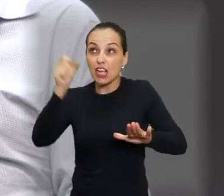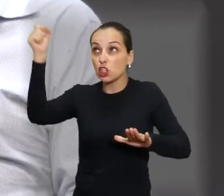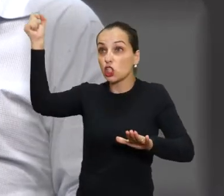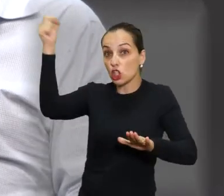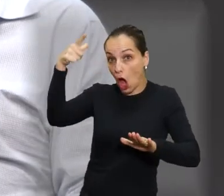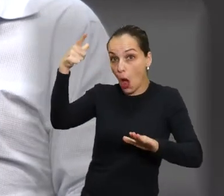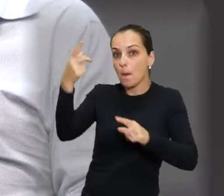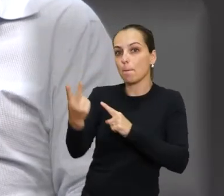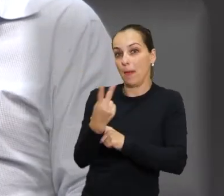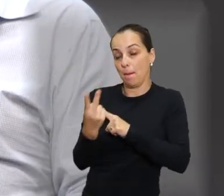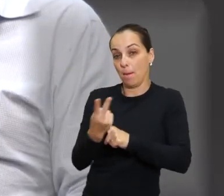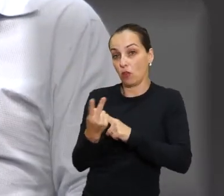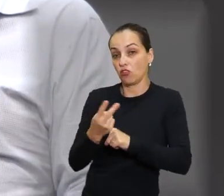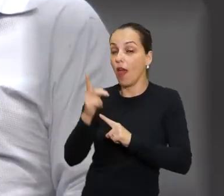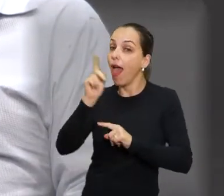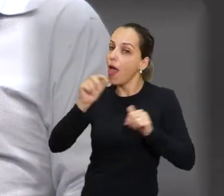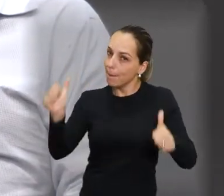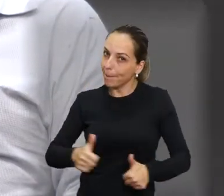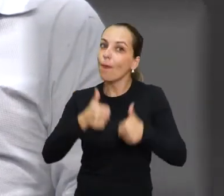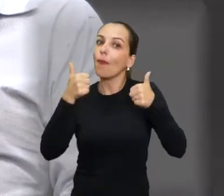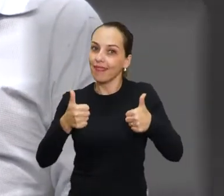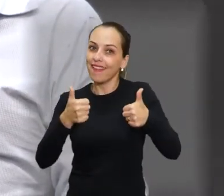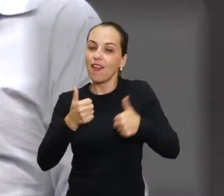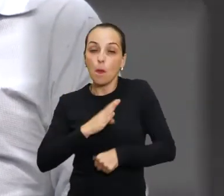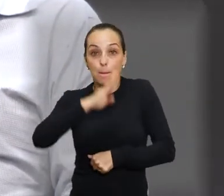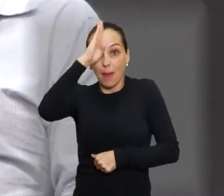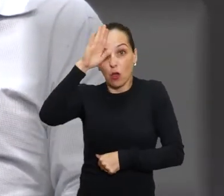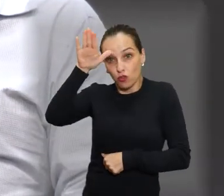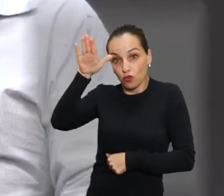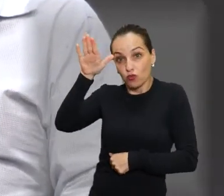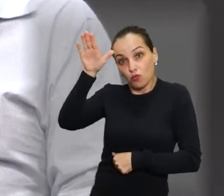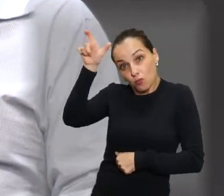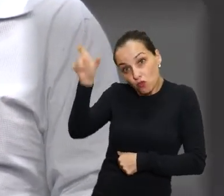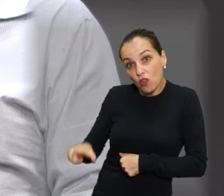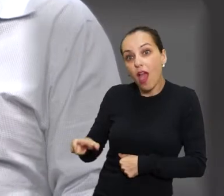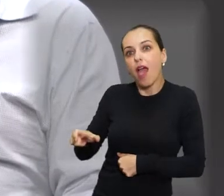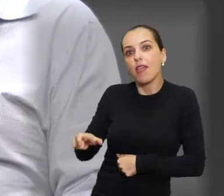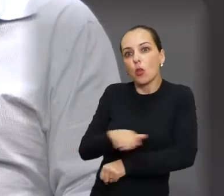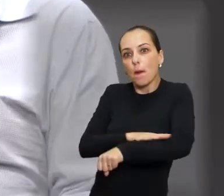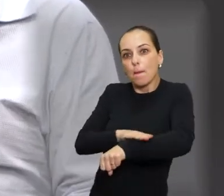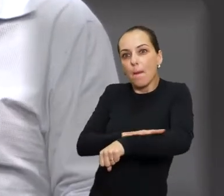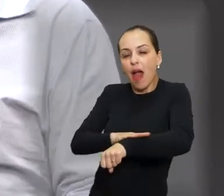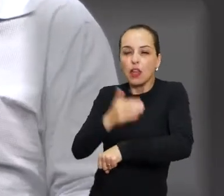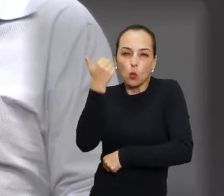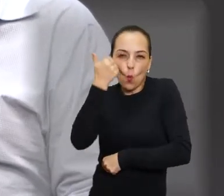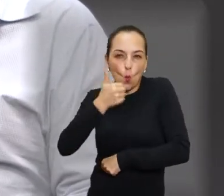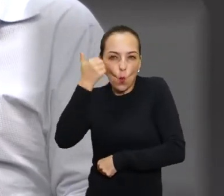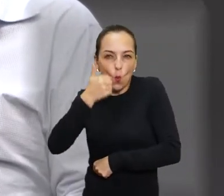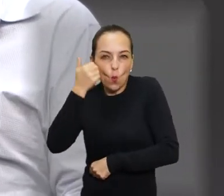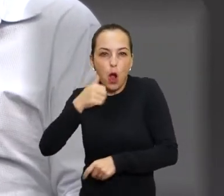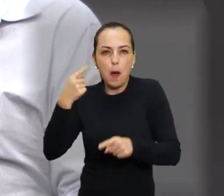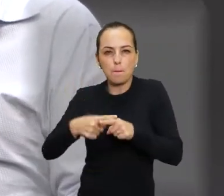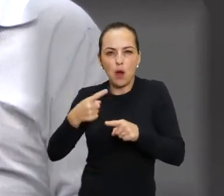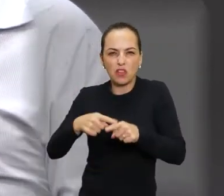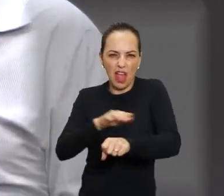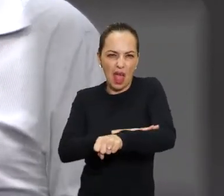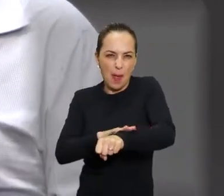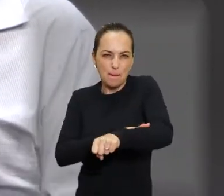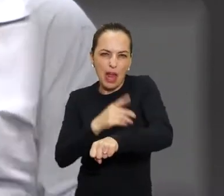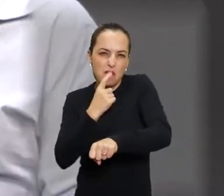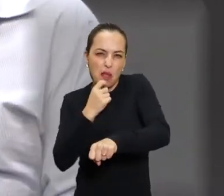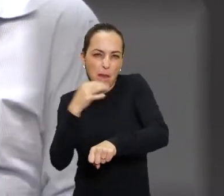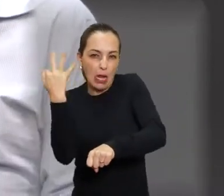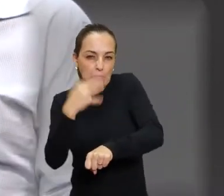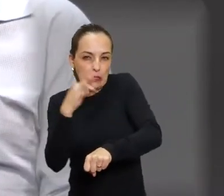pior do que esse. Agora, se der para não bronzear, melhor, principalmente os brancos, que não adianta, vai ficar vermelho 2 dias de